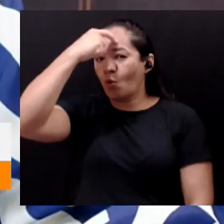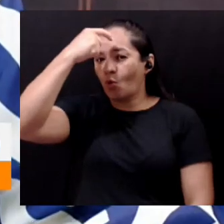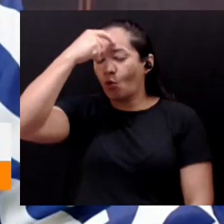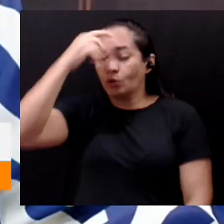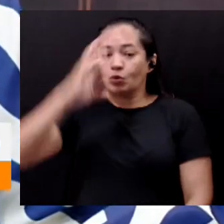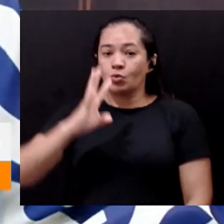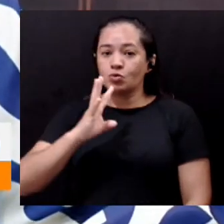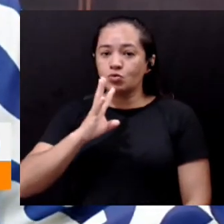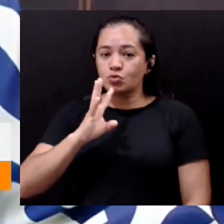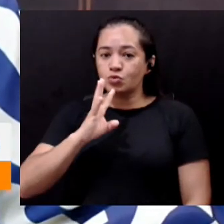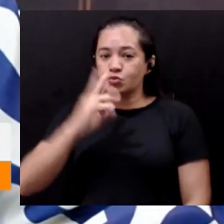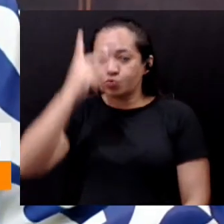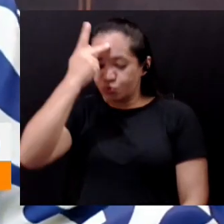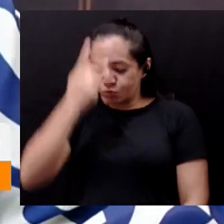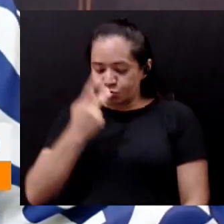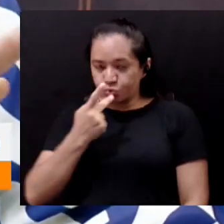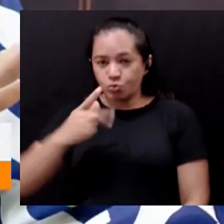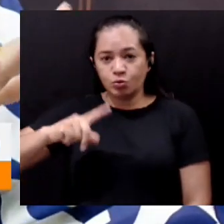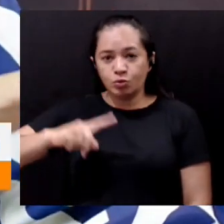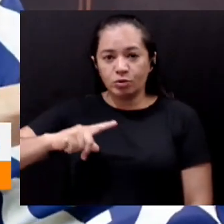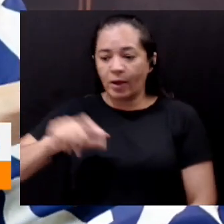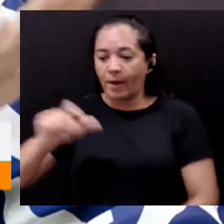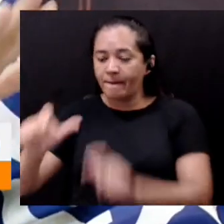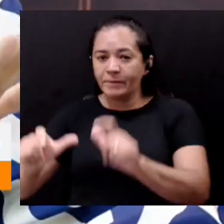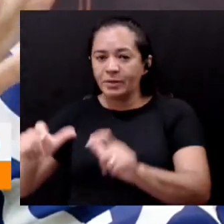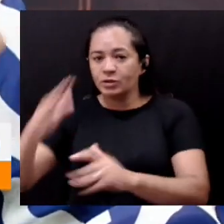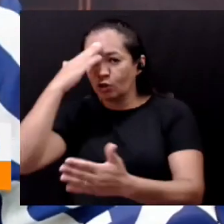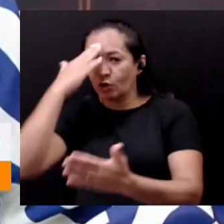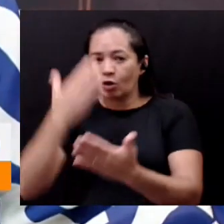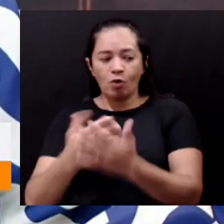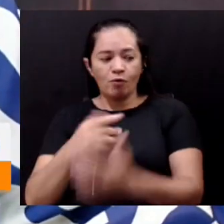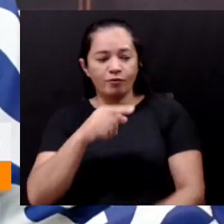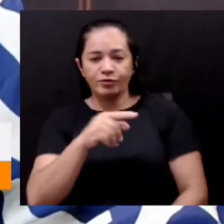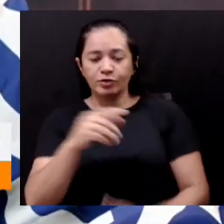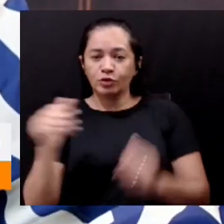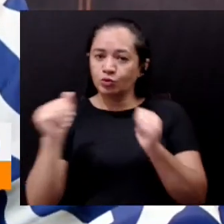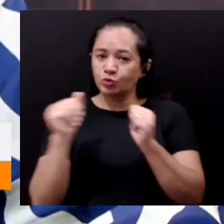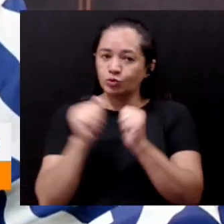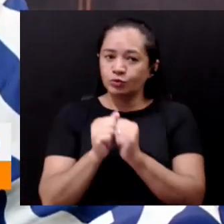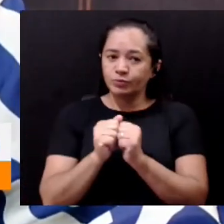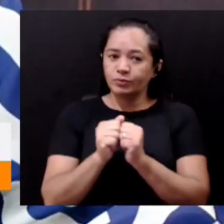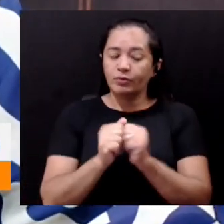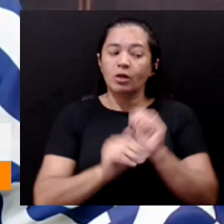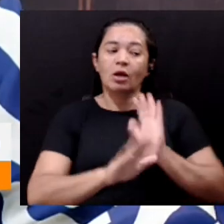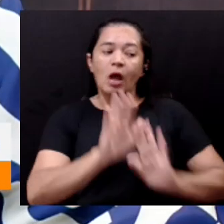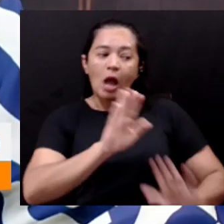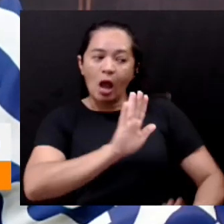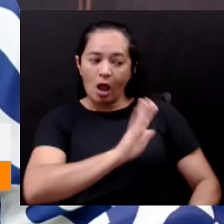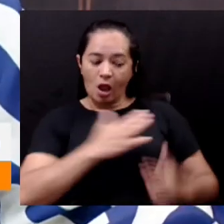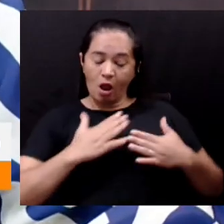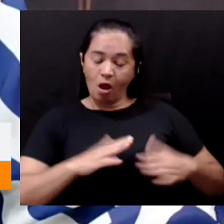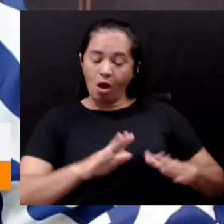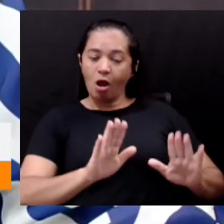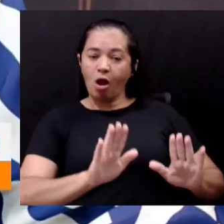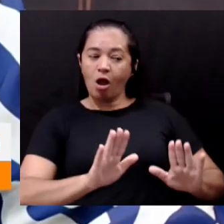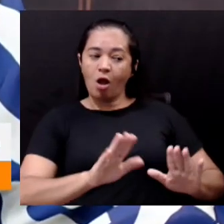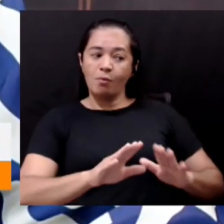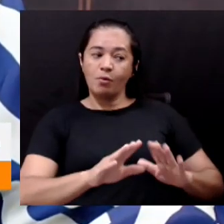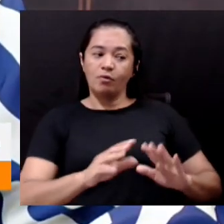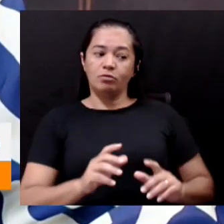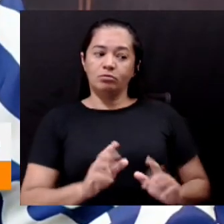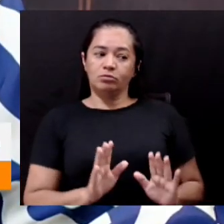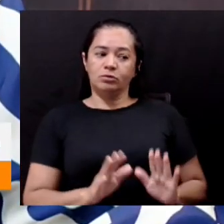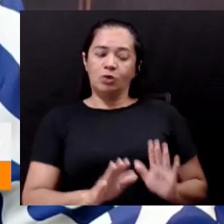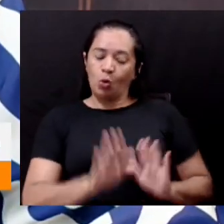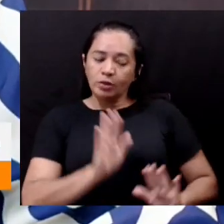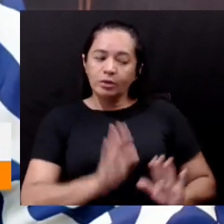de confiança em volta que chegam e dizem: "Ó, não é por aí, tá extrapolando, né". Realmente pode